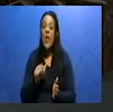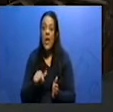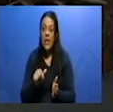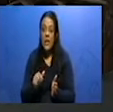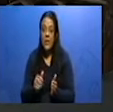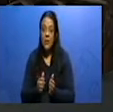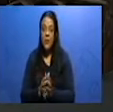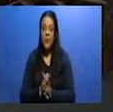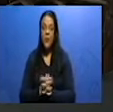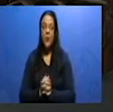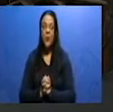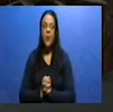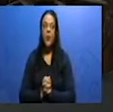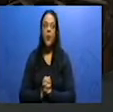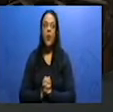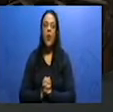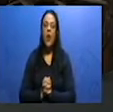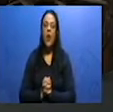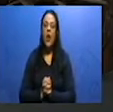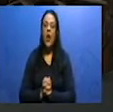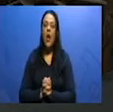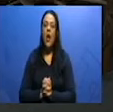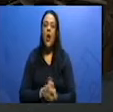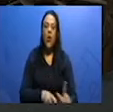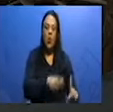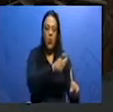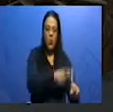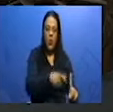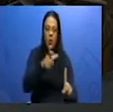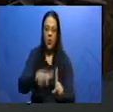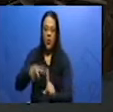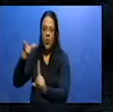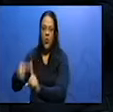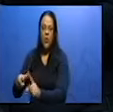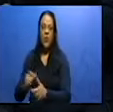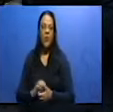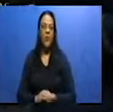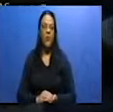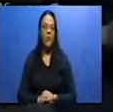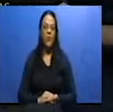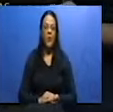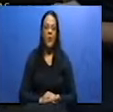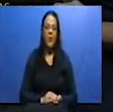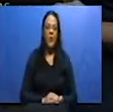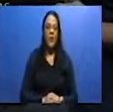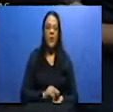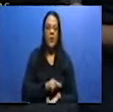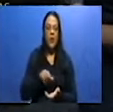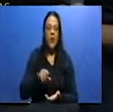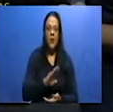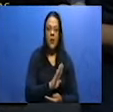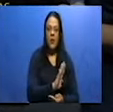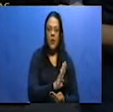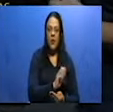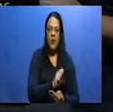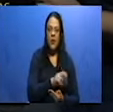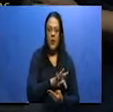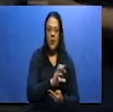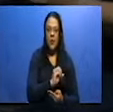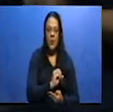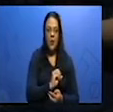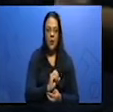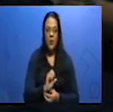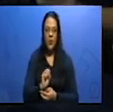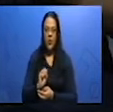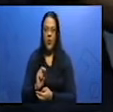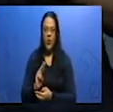misterioso. Olha os personagens da aula de hoje. Bantus, sudaneses e portugueses. O